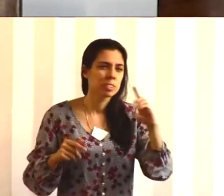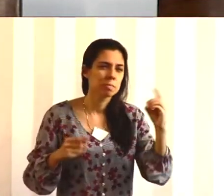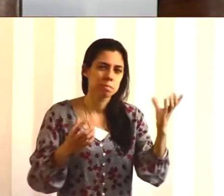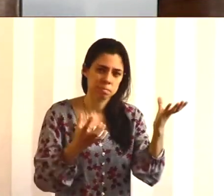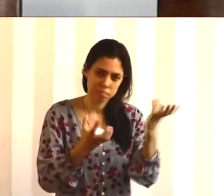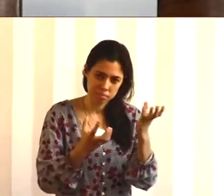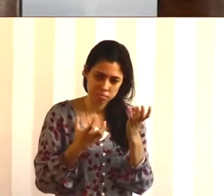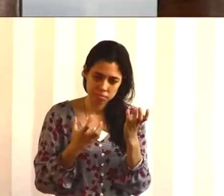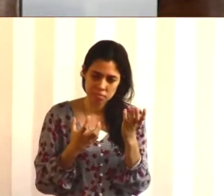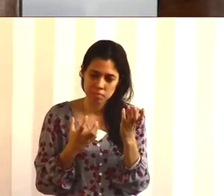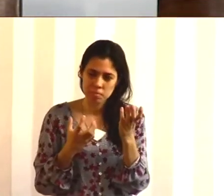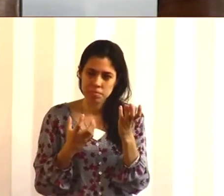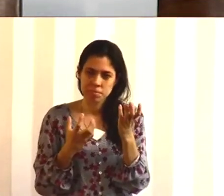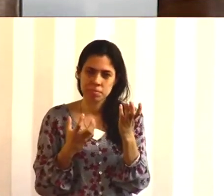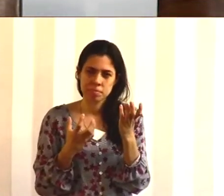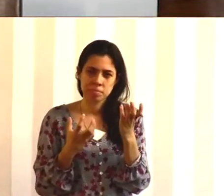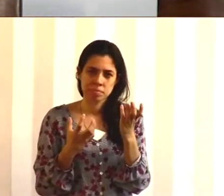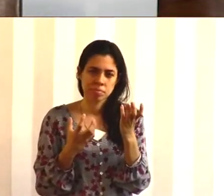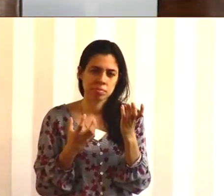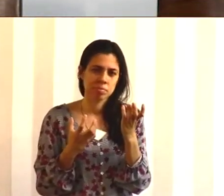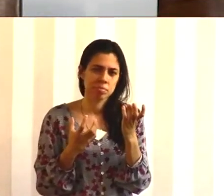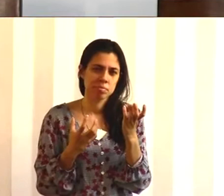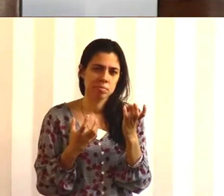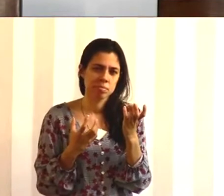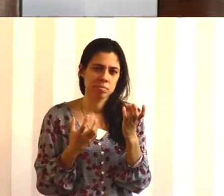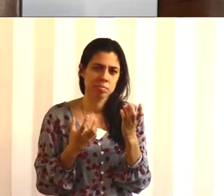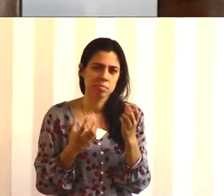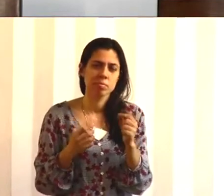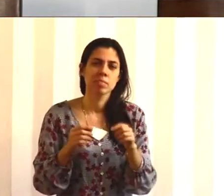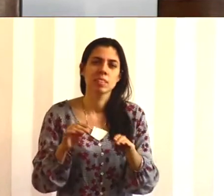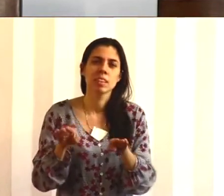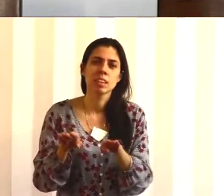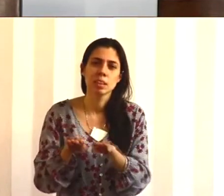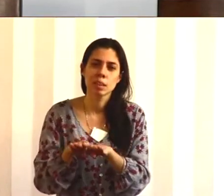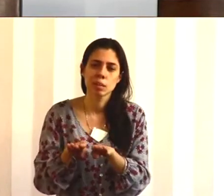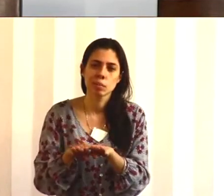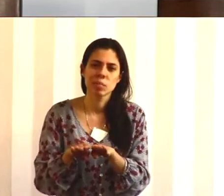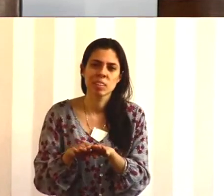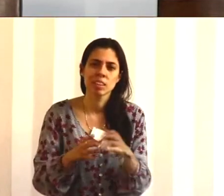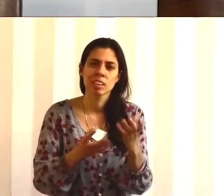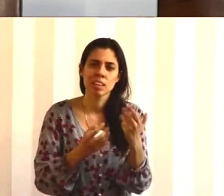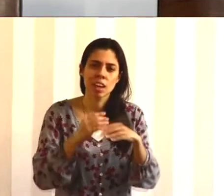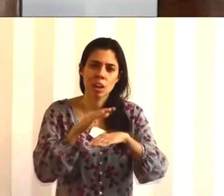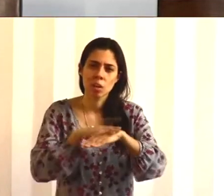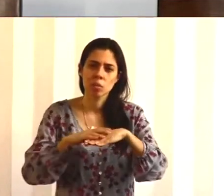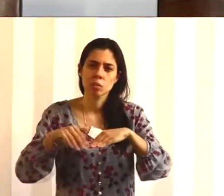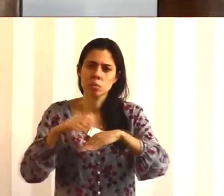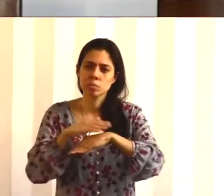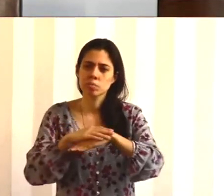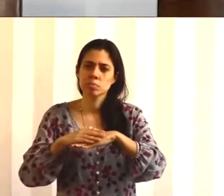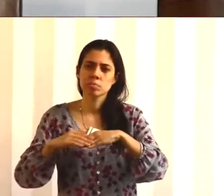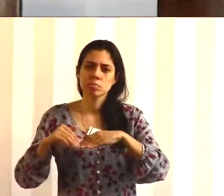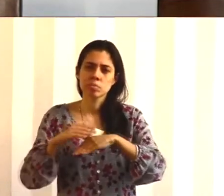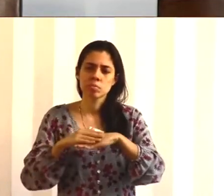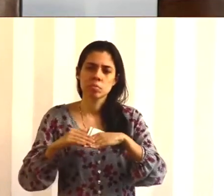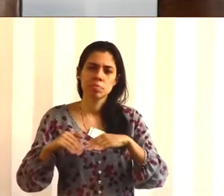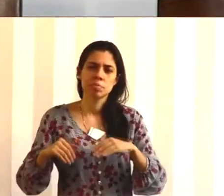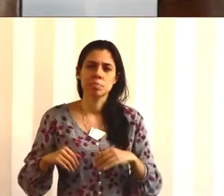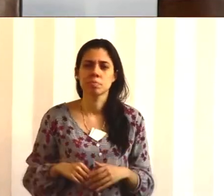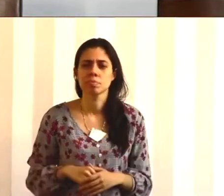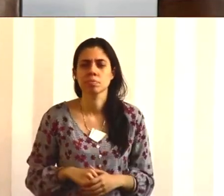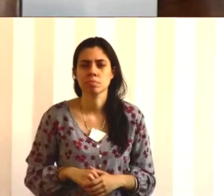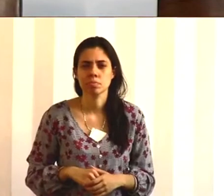quis fazer, é o mesmo Deus que vai consolar o seu coração, o mesmo Deus que quis levar aquele que